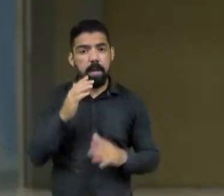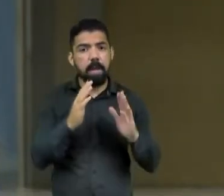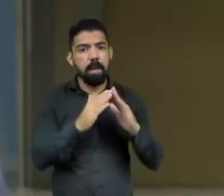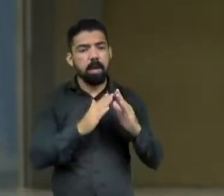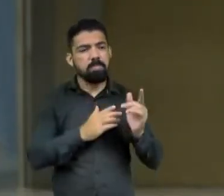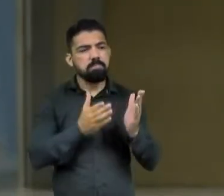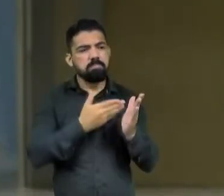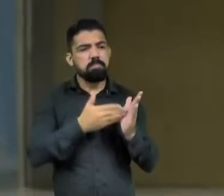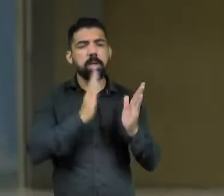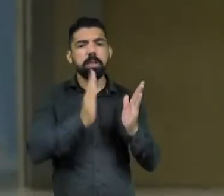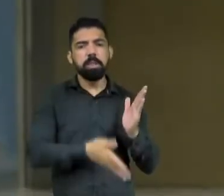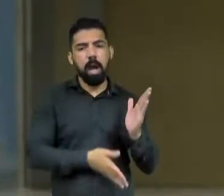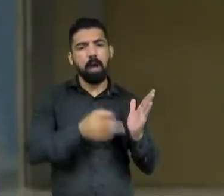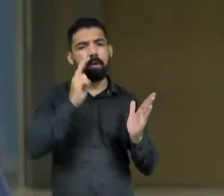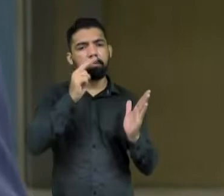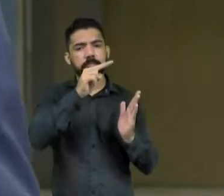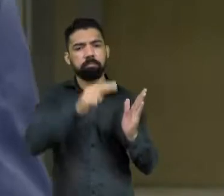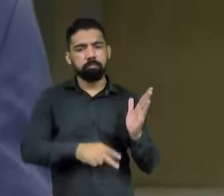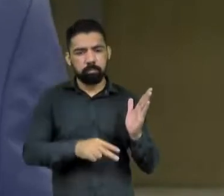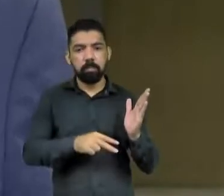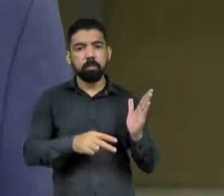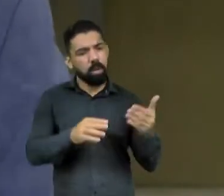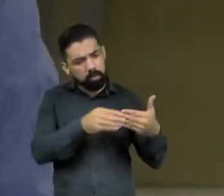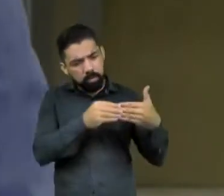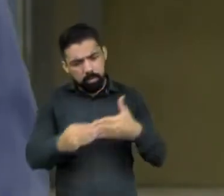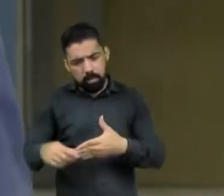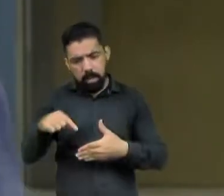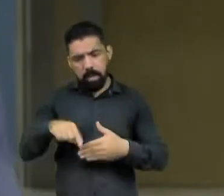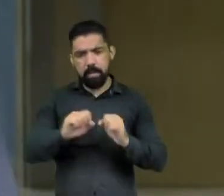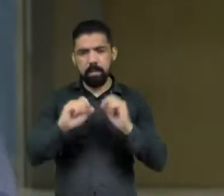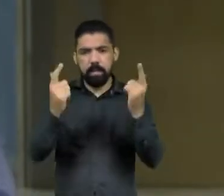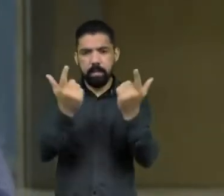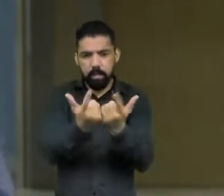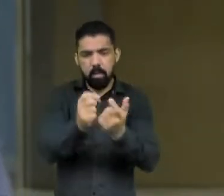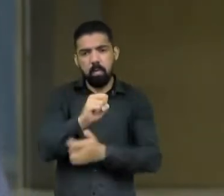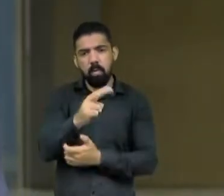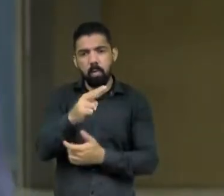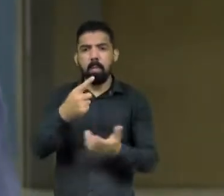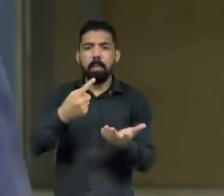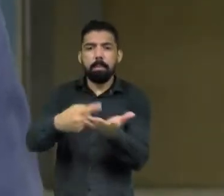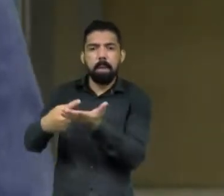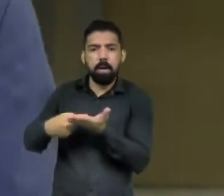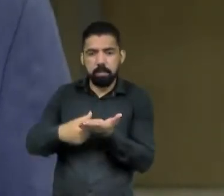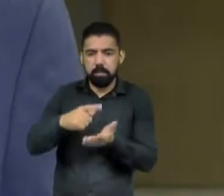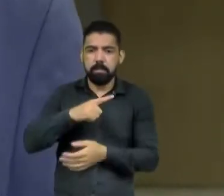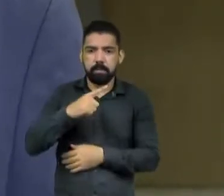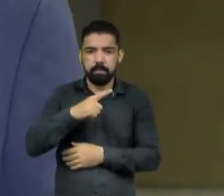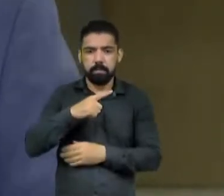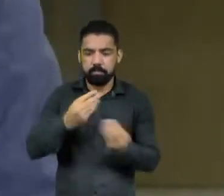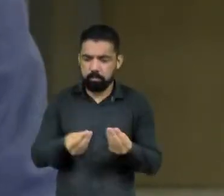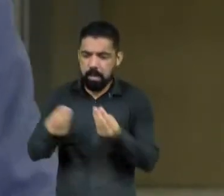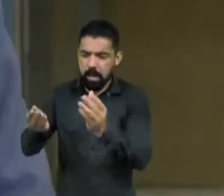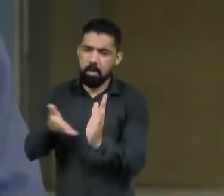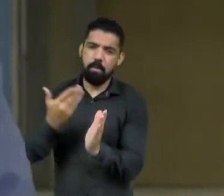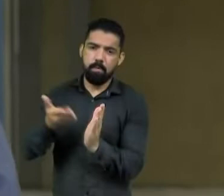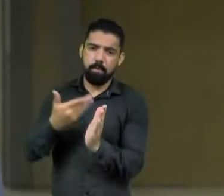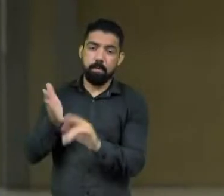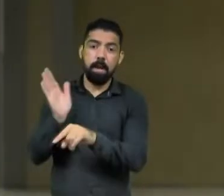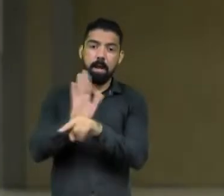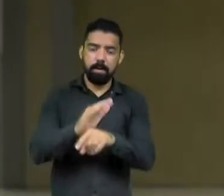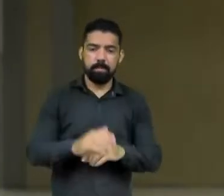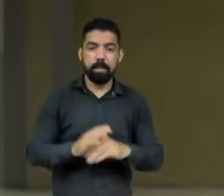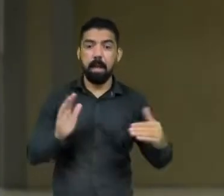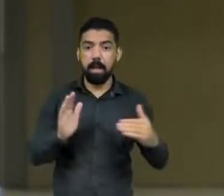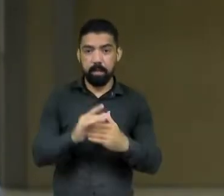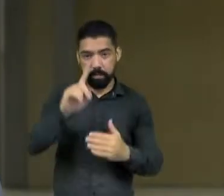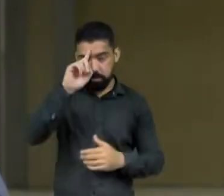já leu, traga aqui para a Assembleia, para a SALSE, para os parceiros do Comitê de Responsabilidade Social, até o dia